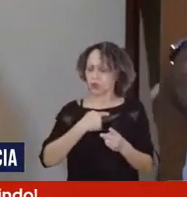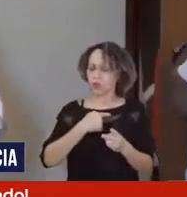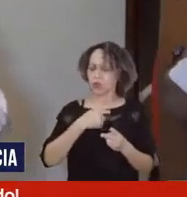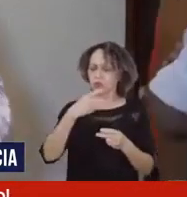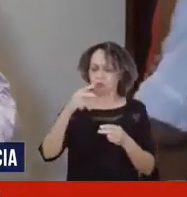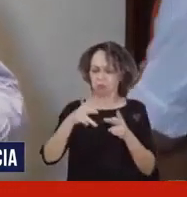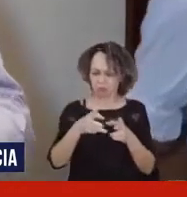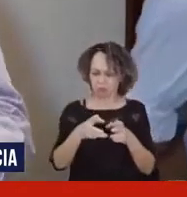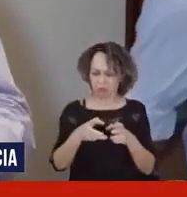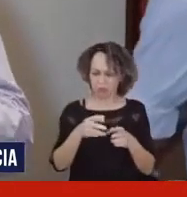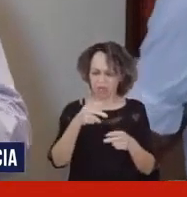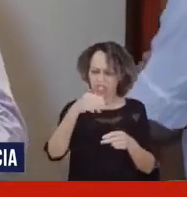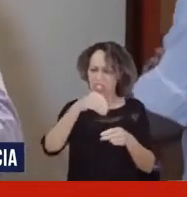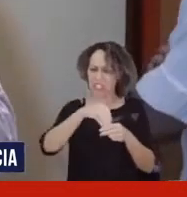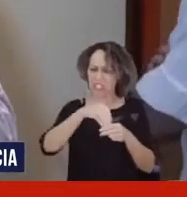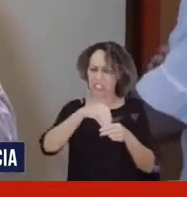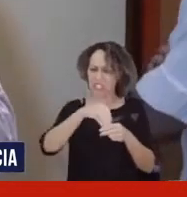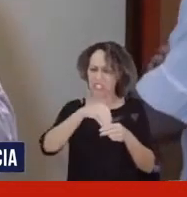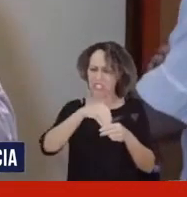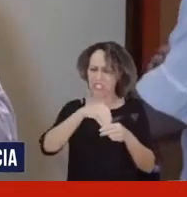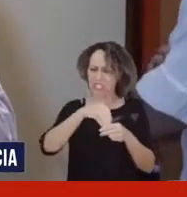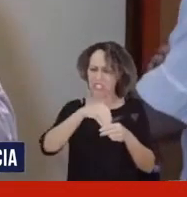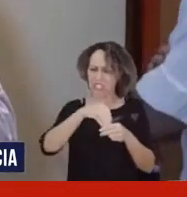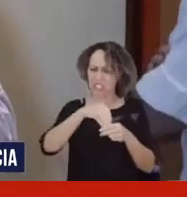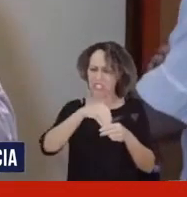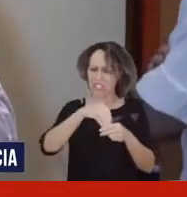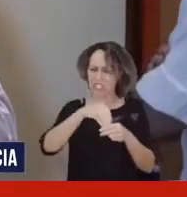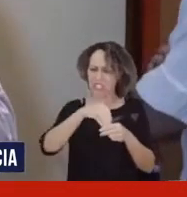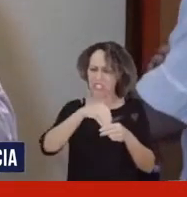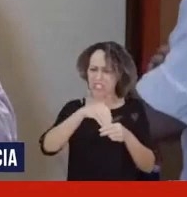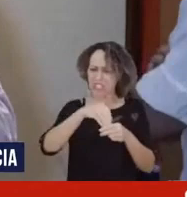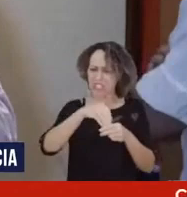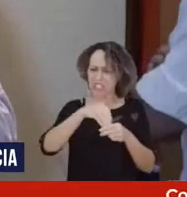Precisamos tornar autossuficiente na produção de